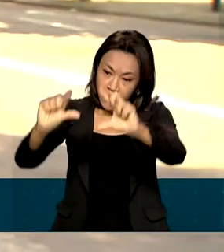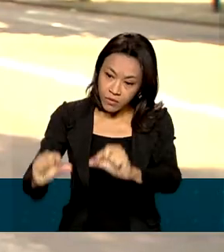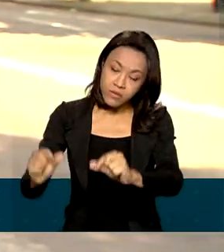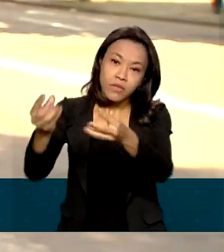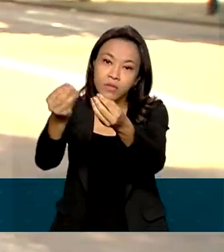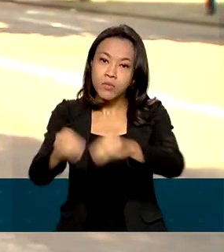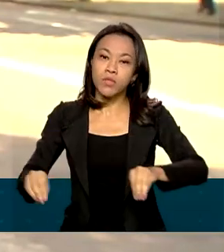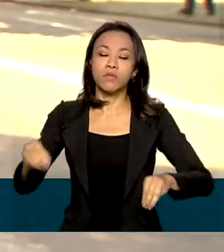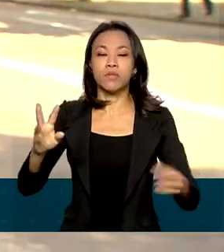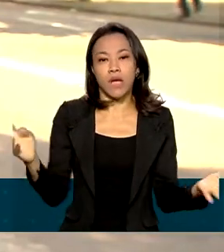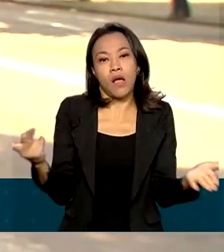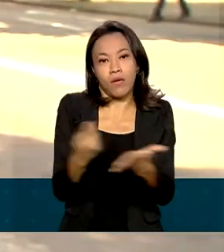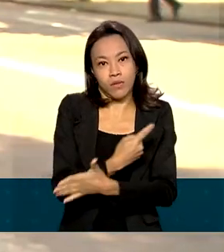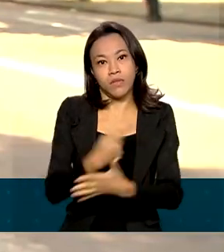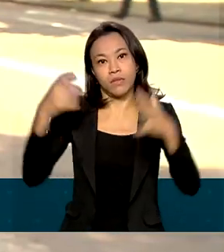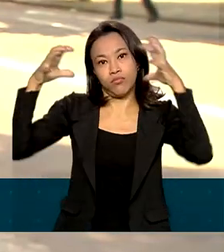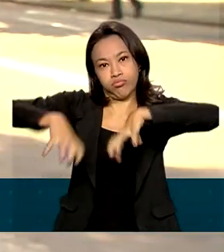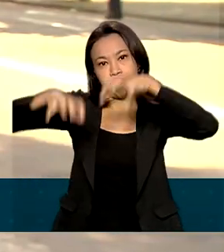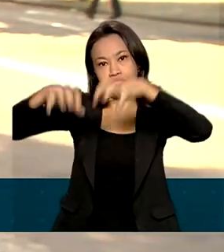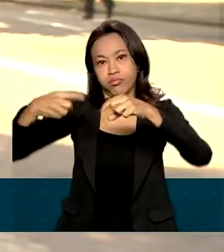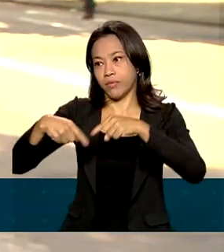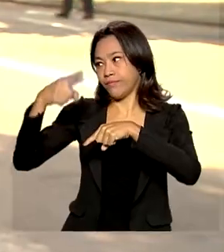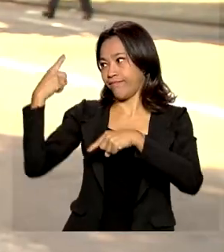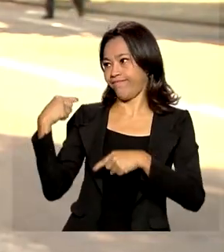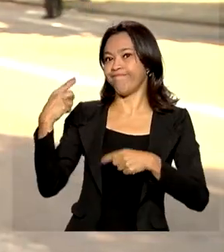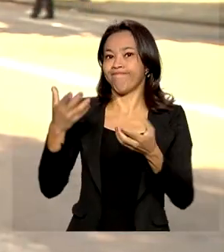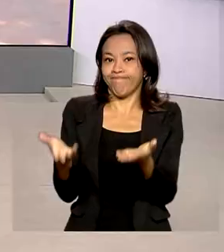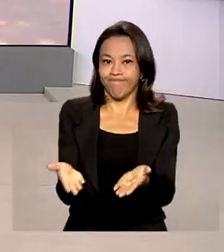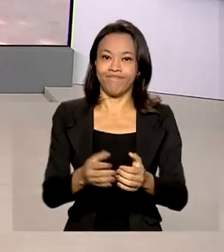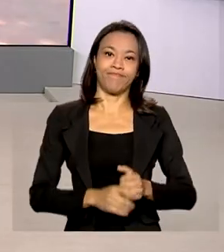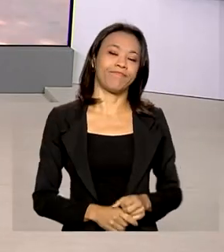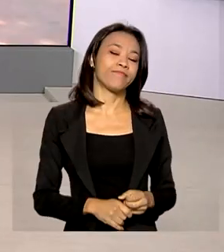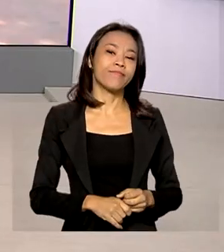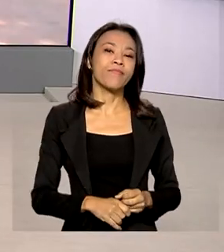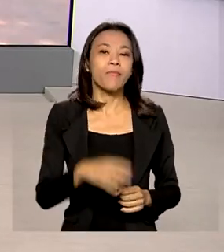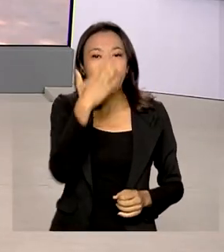efeitos desses temporais do fim de semana. Natália, volto com você. Obrigada, Cláudia.